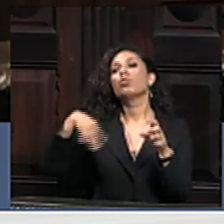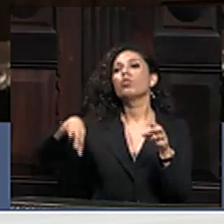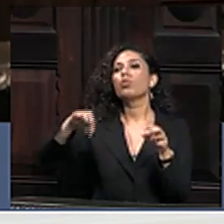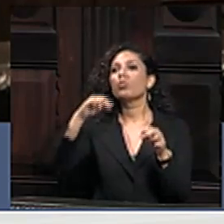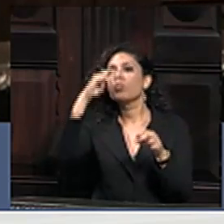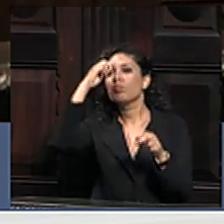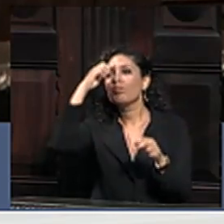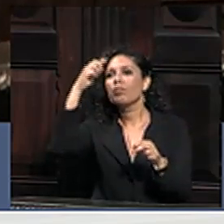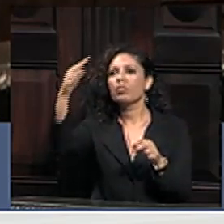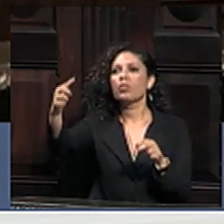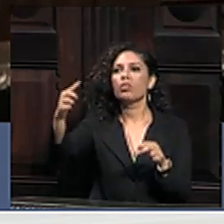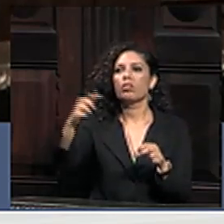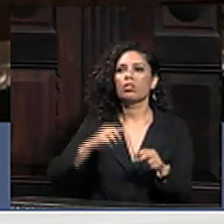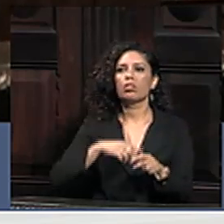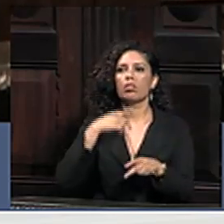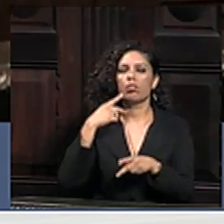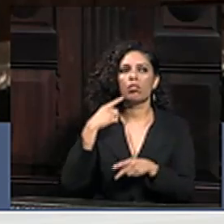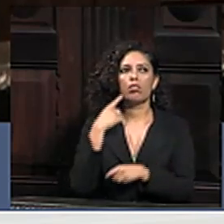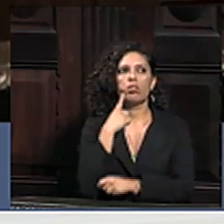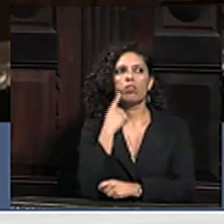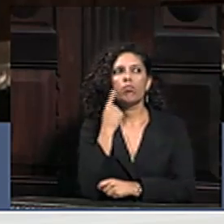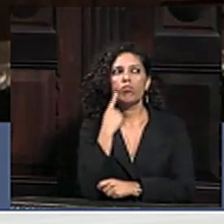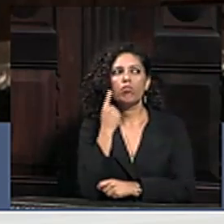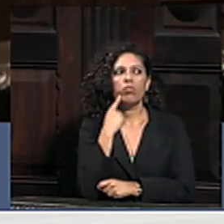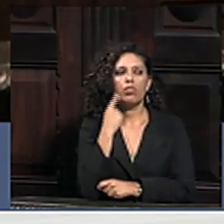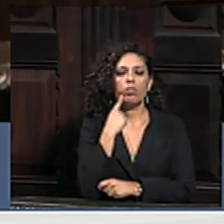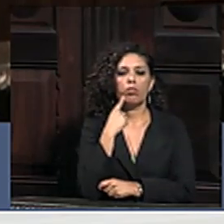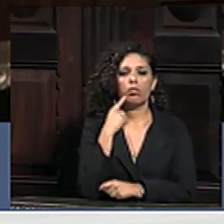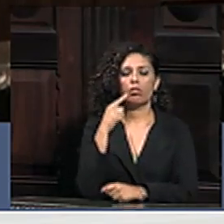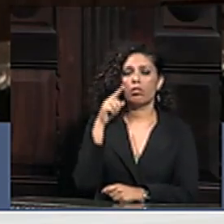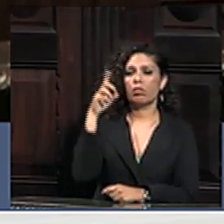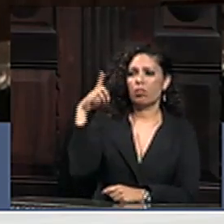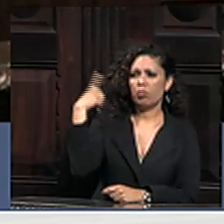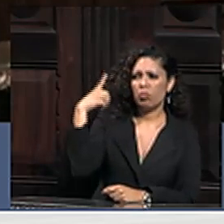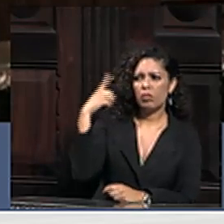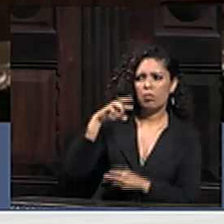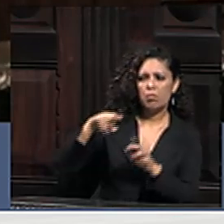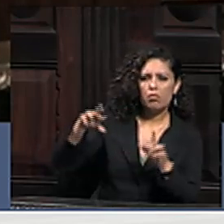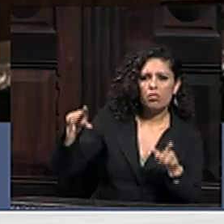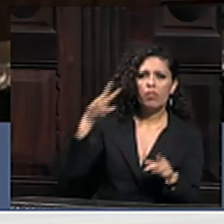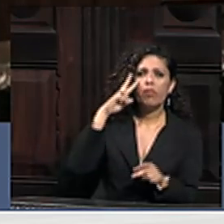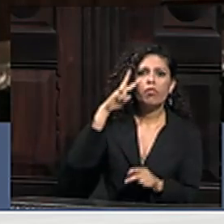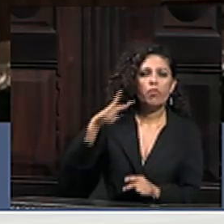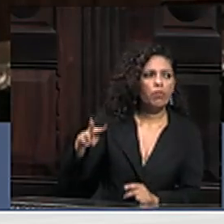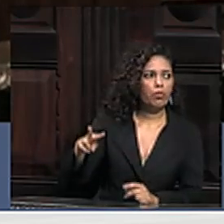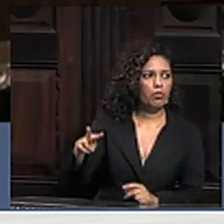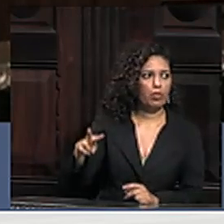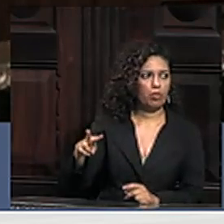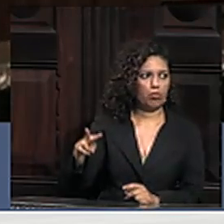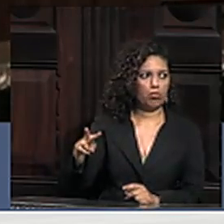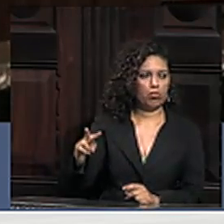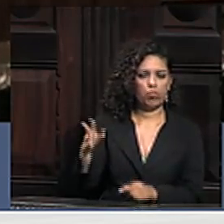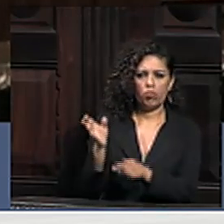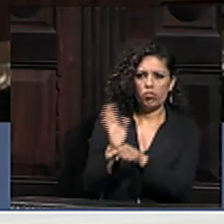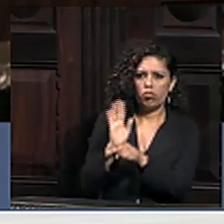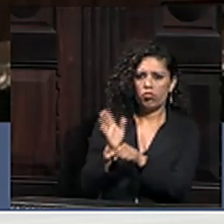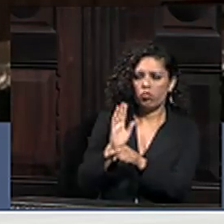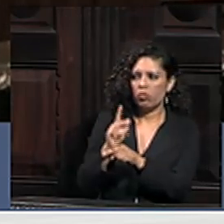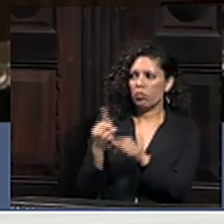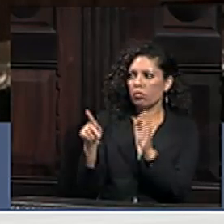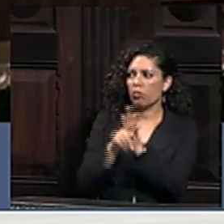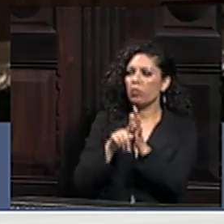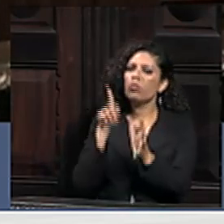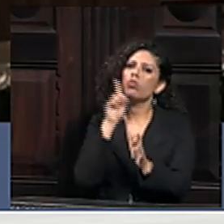todos. O deputado Eliomar Coelho certamente viu o filme americano